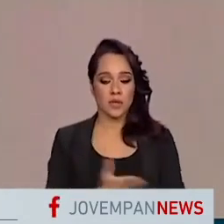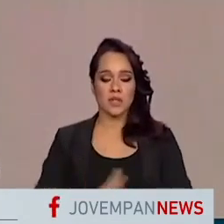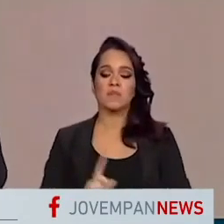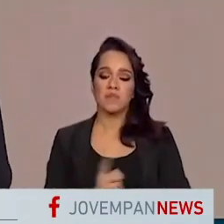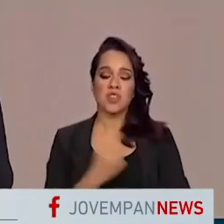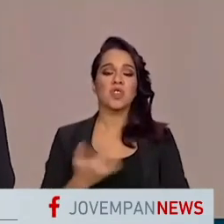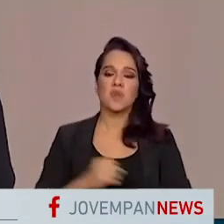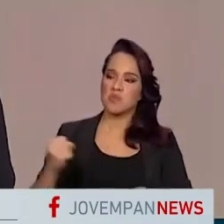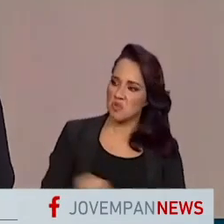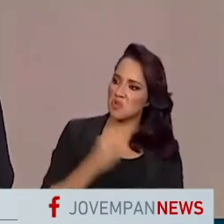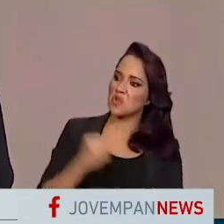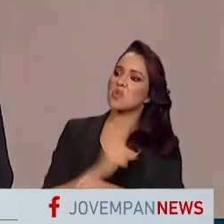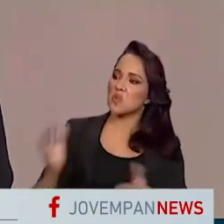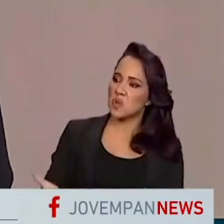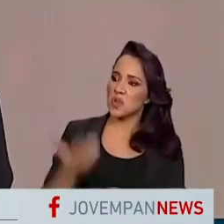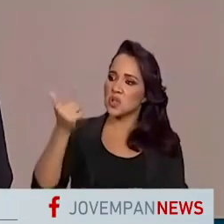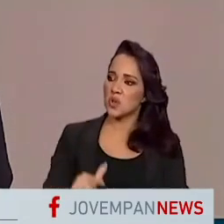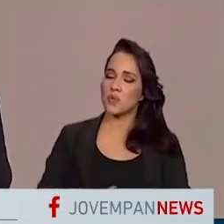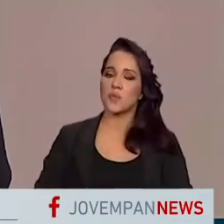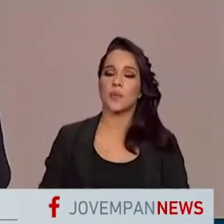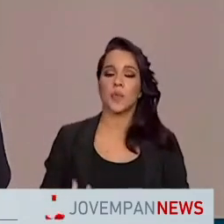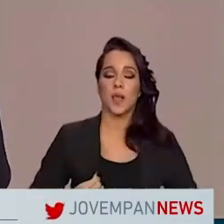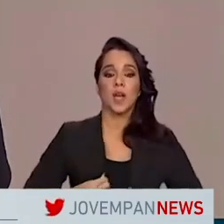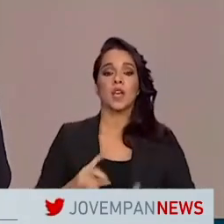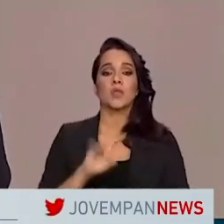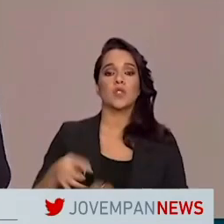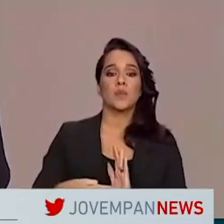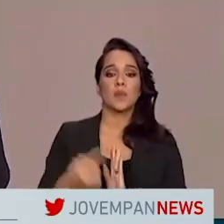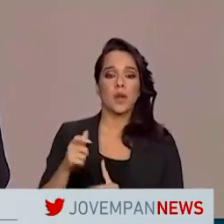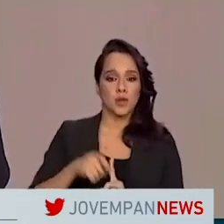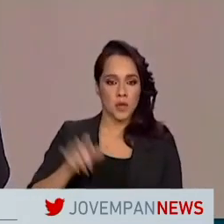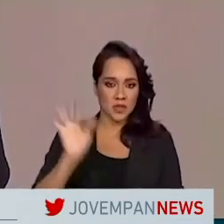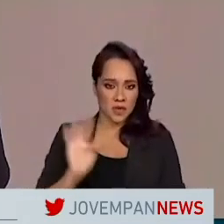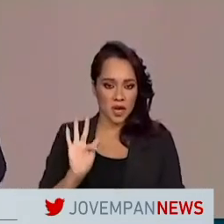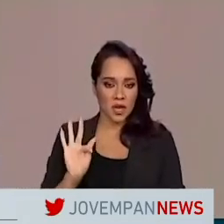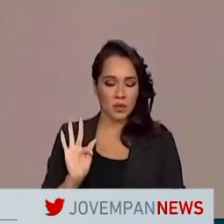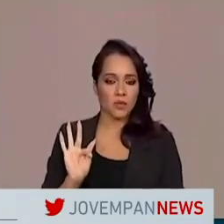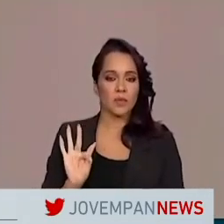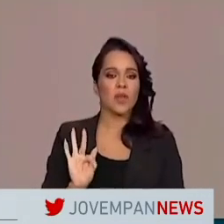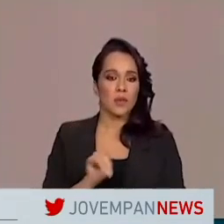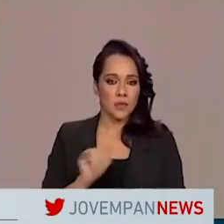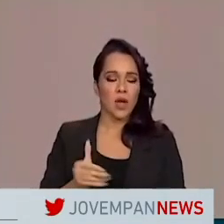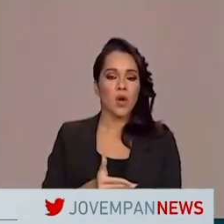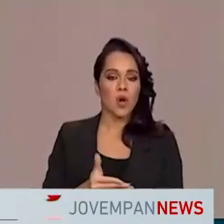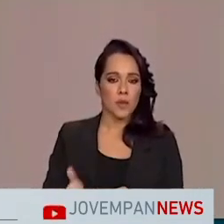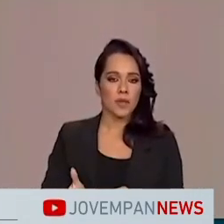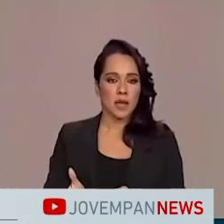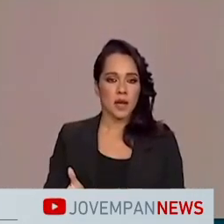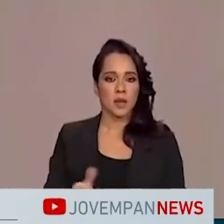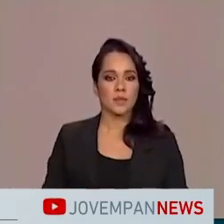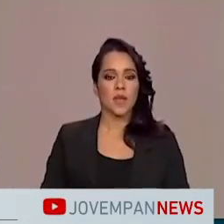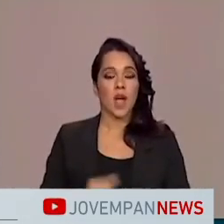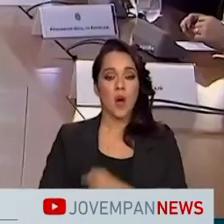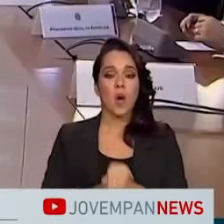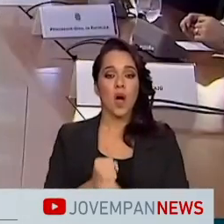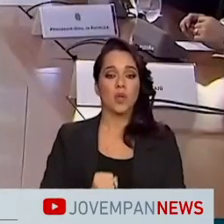vamos reconstruí-lo e que no dia 1º de fevereiro daremos início ao